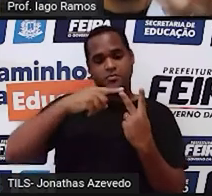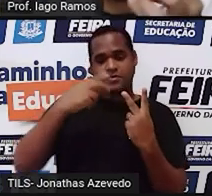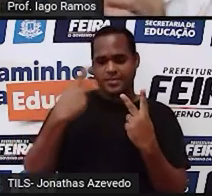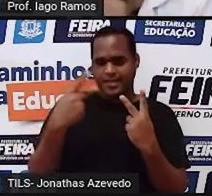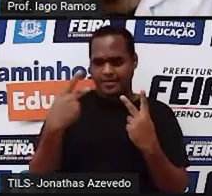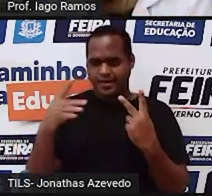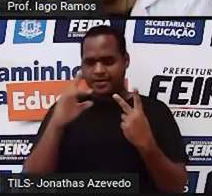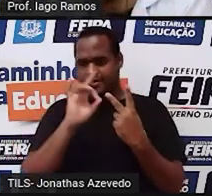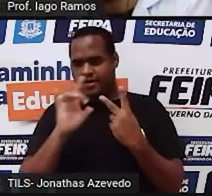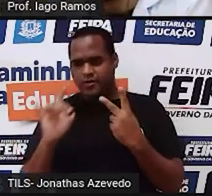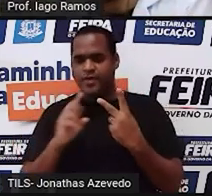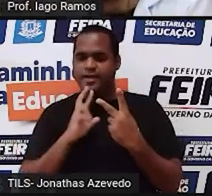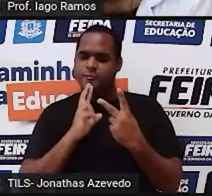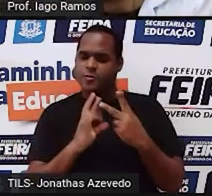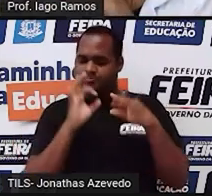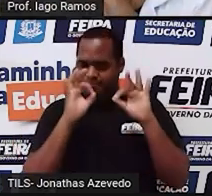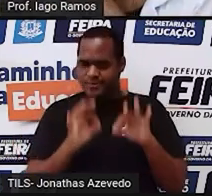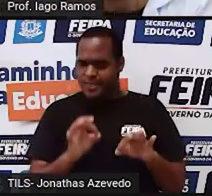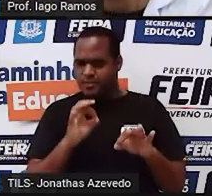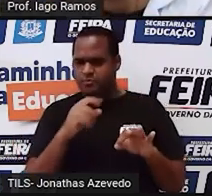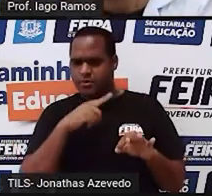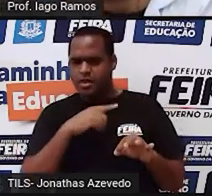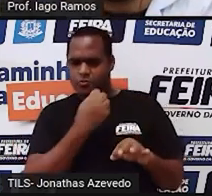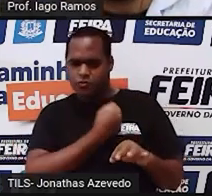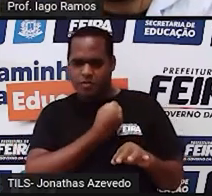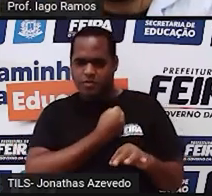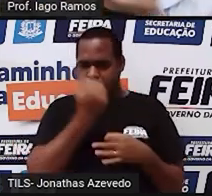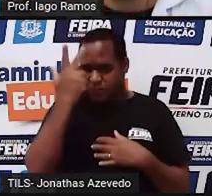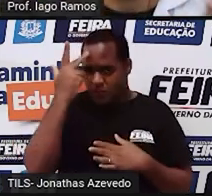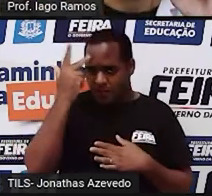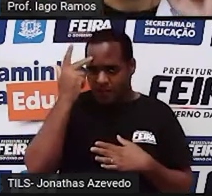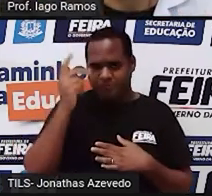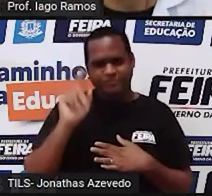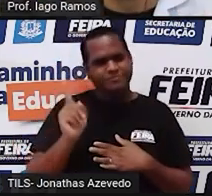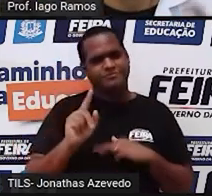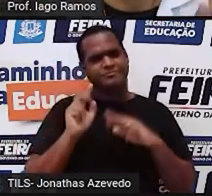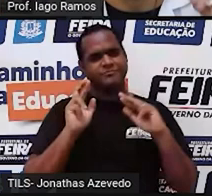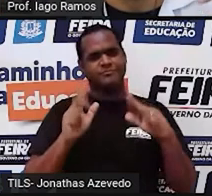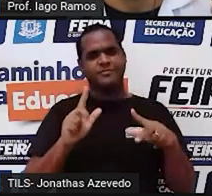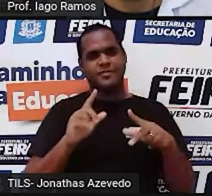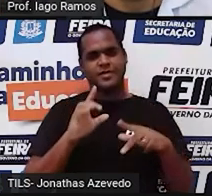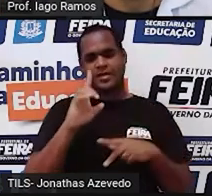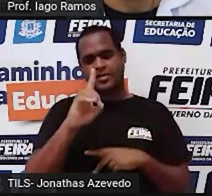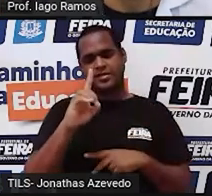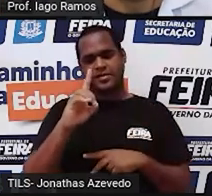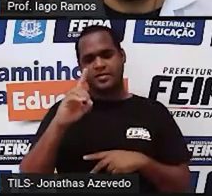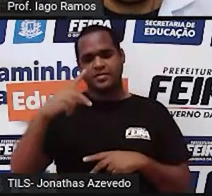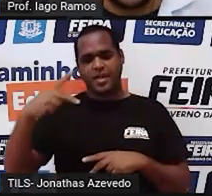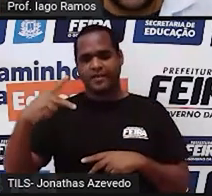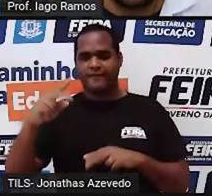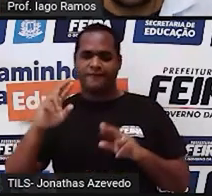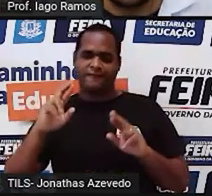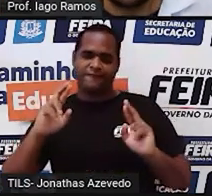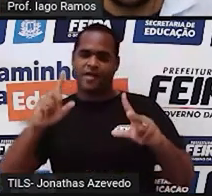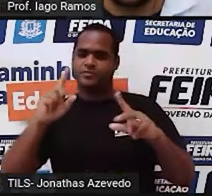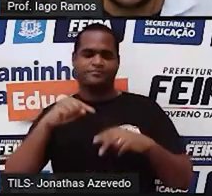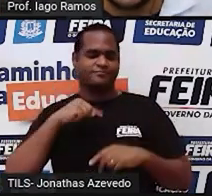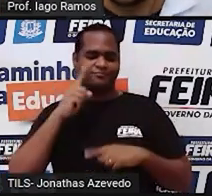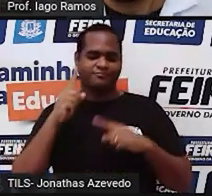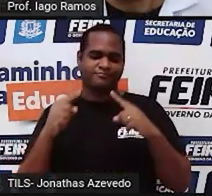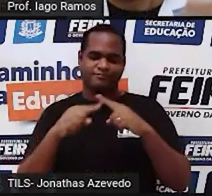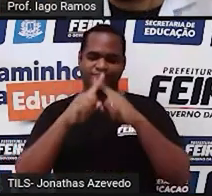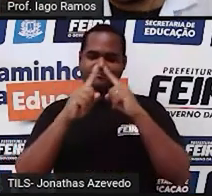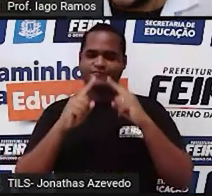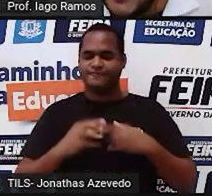não dá um resultado exato não dá um número natural casa da dízima não-periódica tá